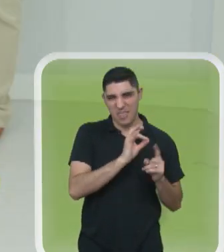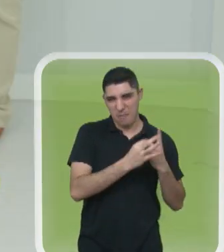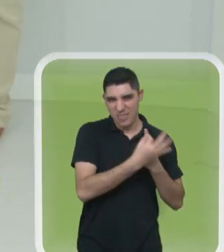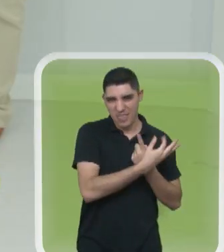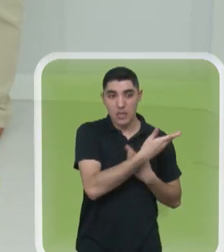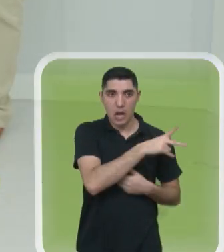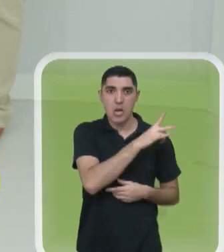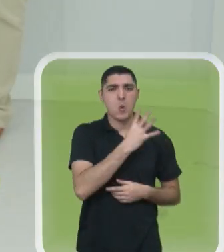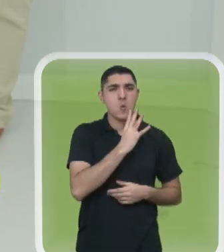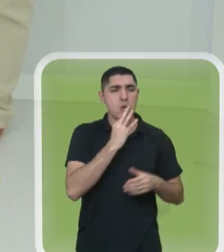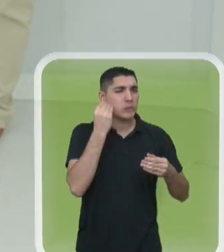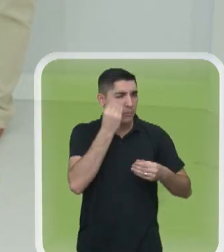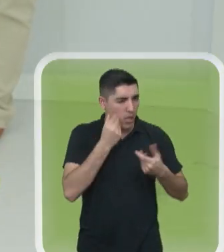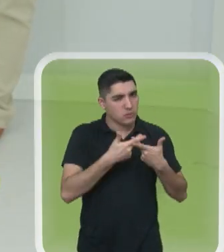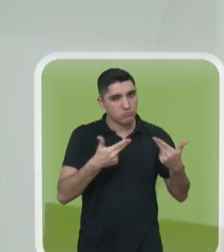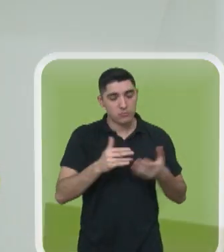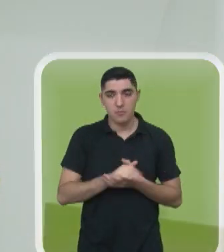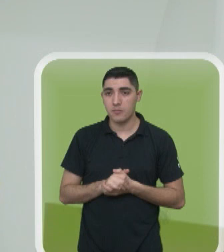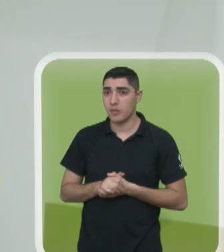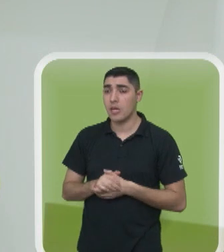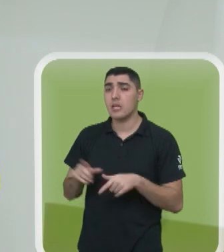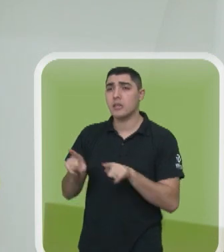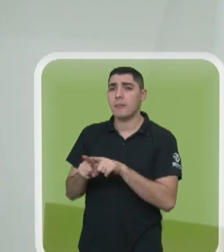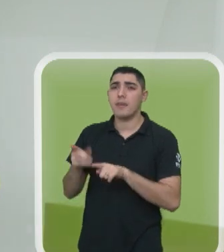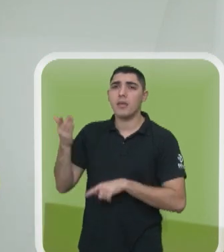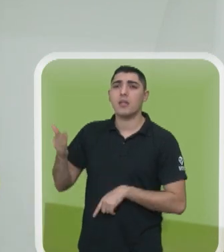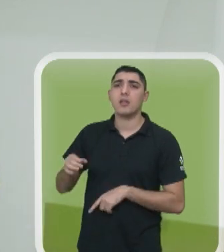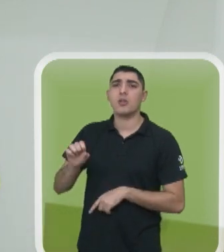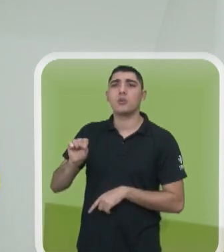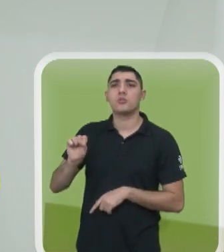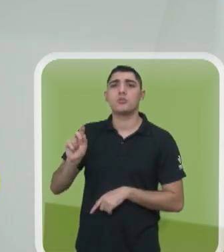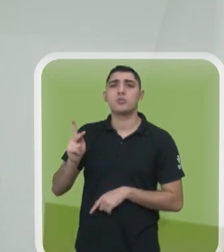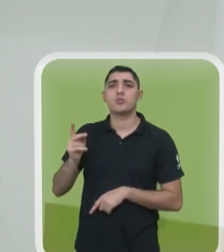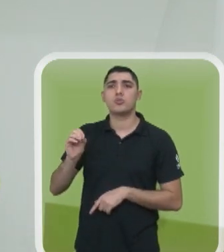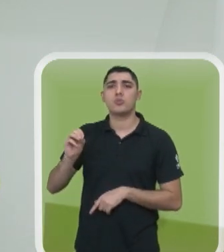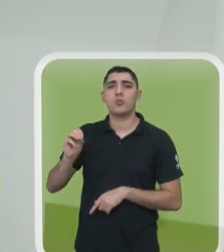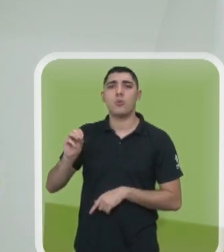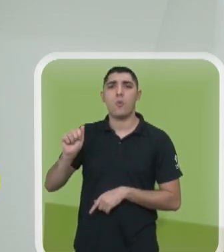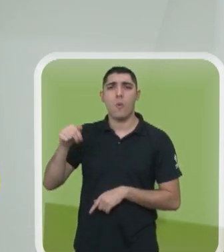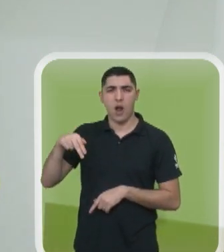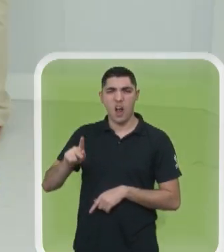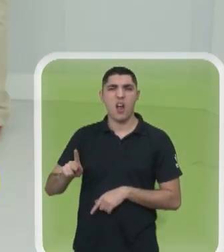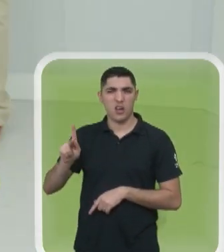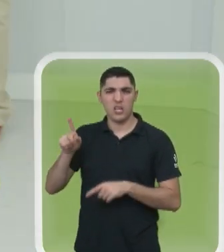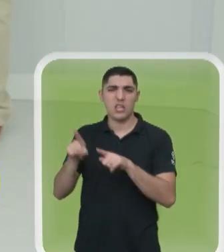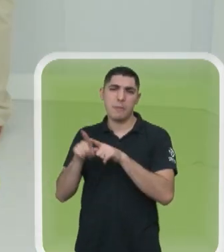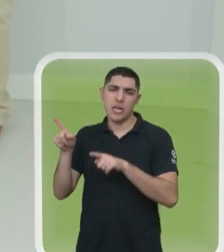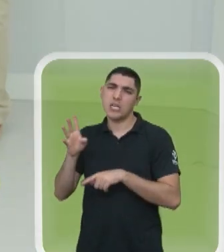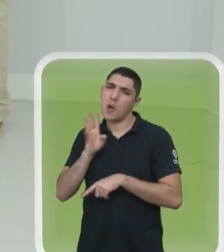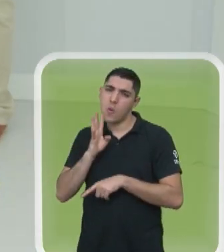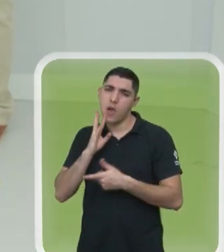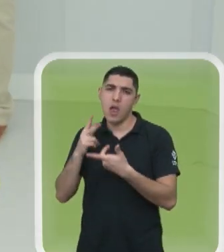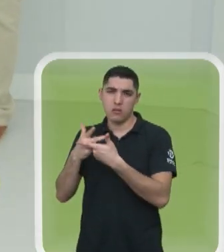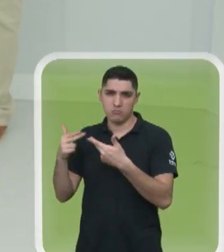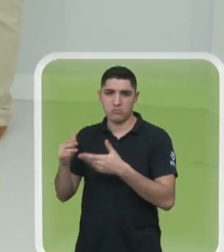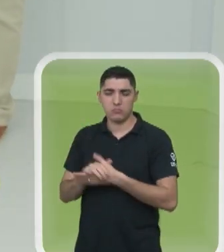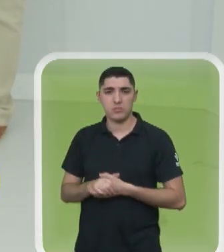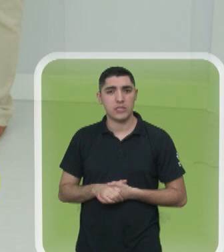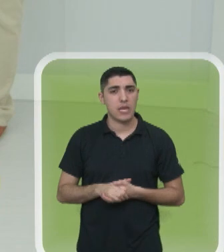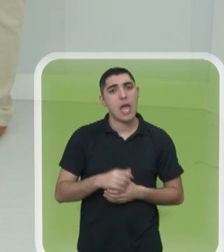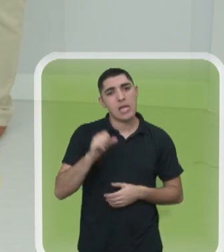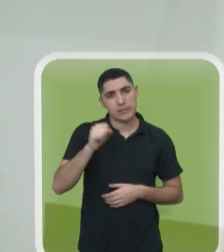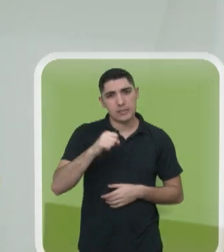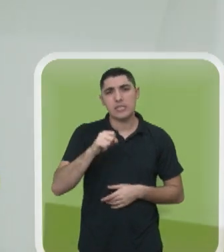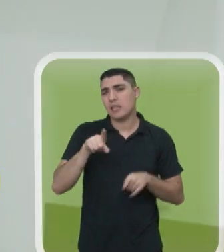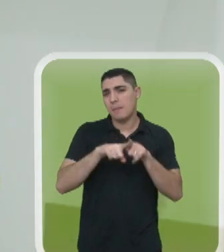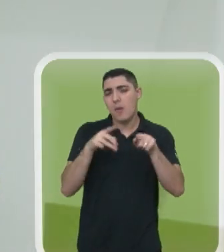mas... Certamente o Schwank também viu alguma coisa, sim. Viu imagem. Deve estar passando alguma coisa também para o Banana, né? Isso, exato. Pelo